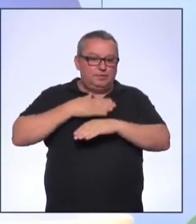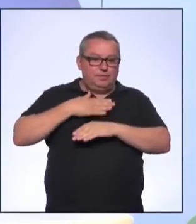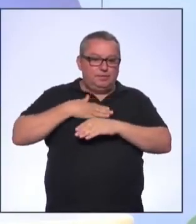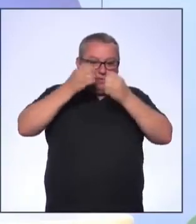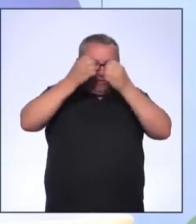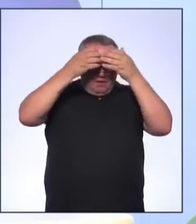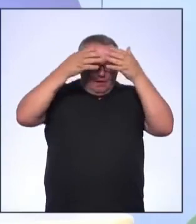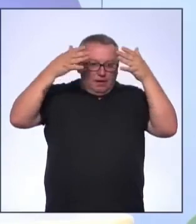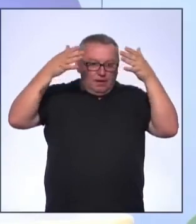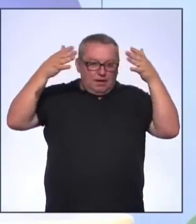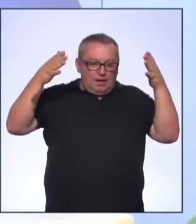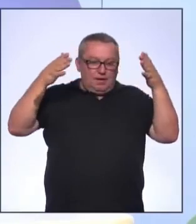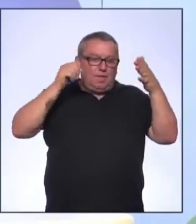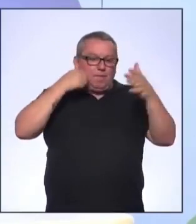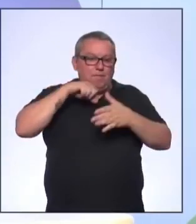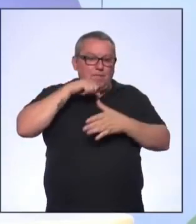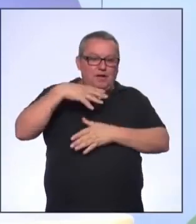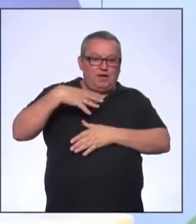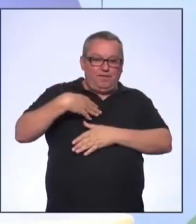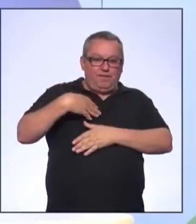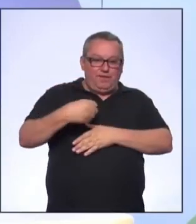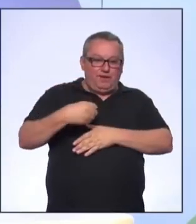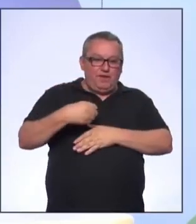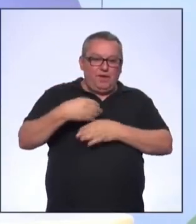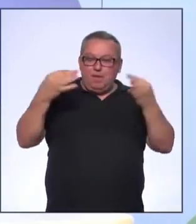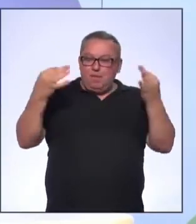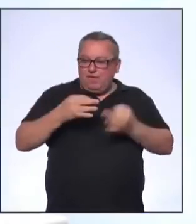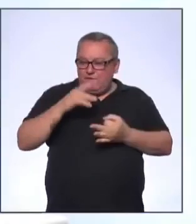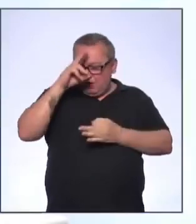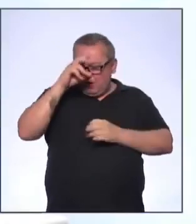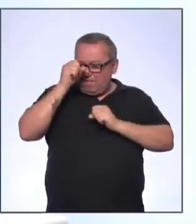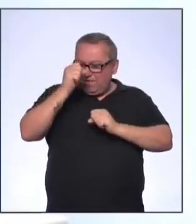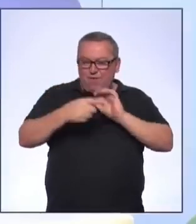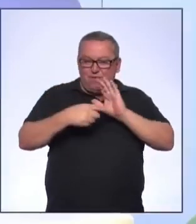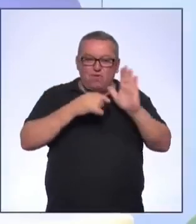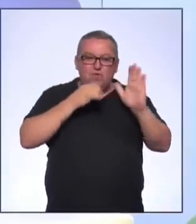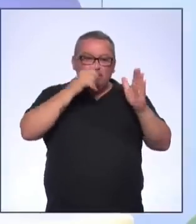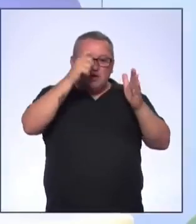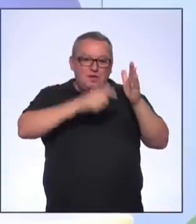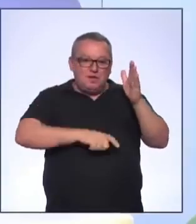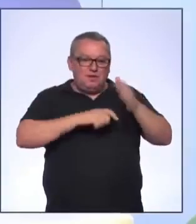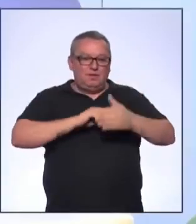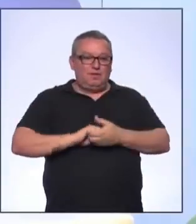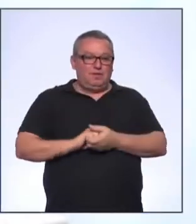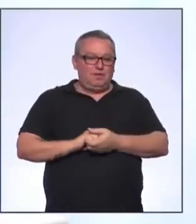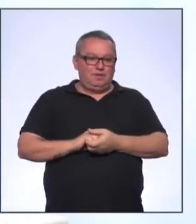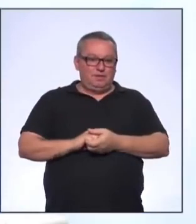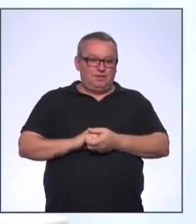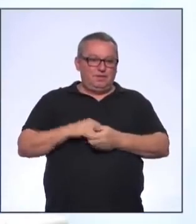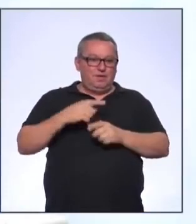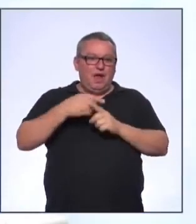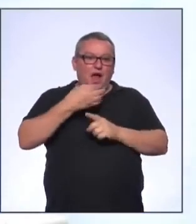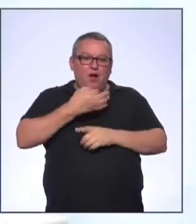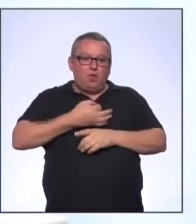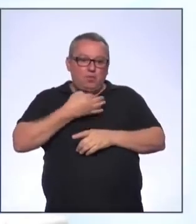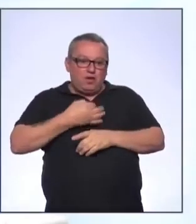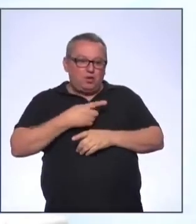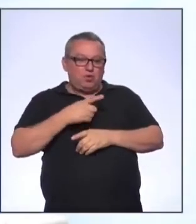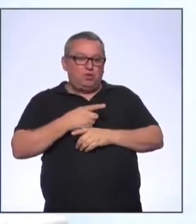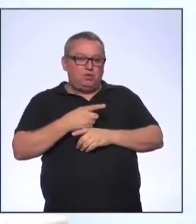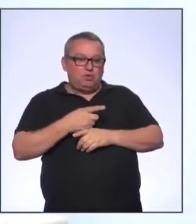claro essa questão de mãe e filho. Eu acho que é forte Perfeito, ali a né? questão da argumentação e Todo mundo contra-argumentação. vai. Argumento. Você não é todo